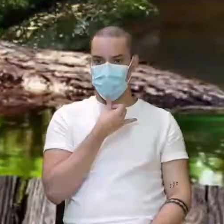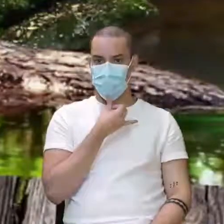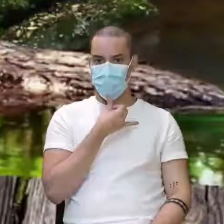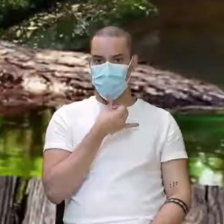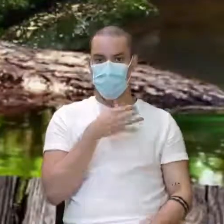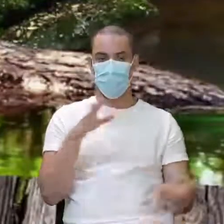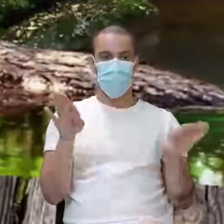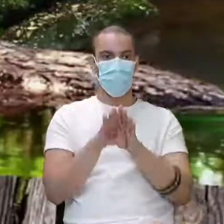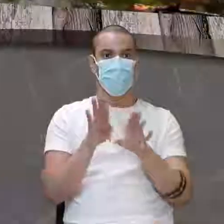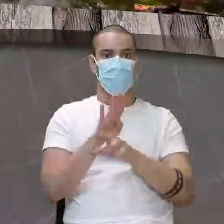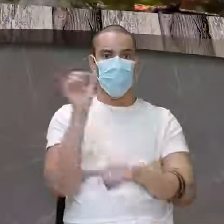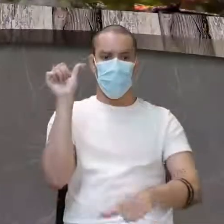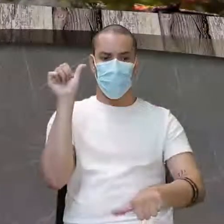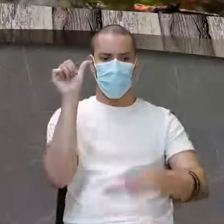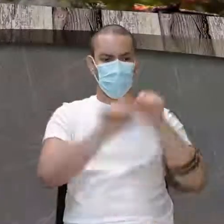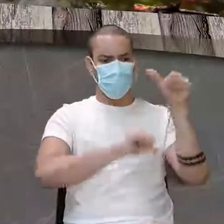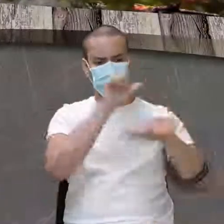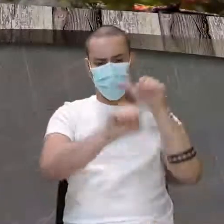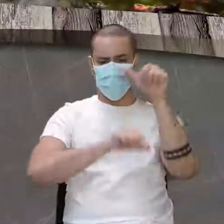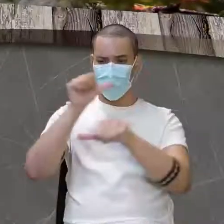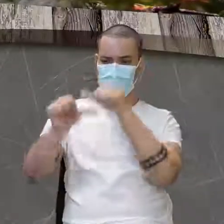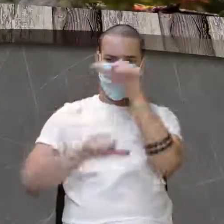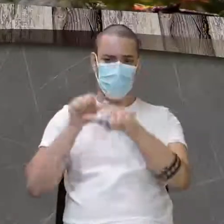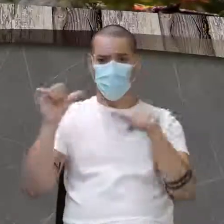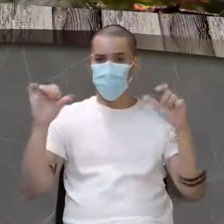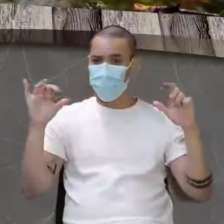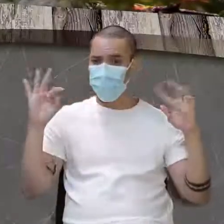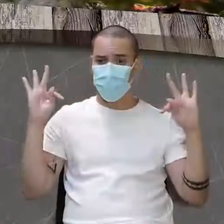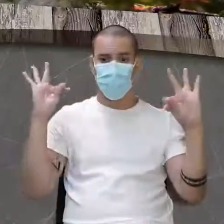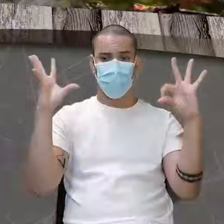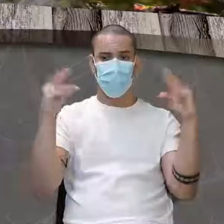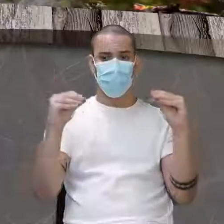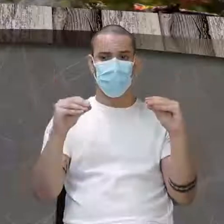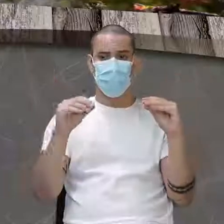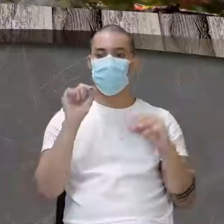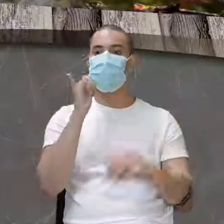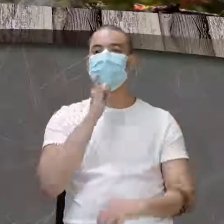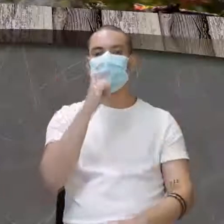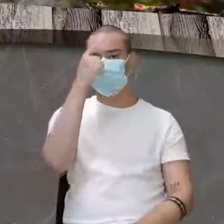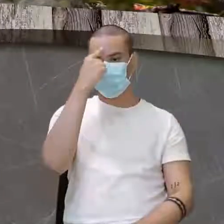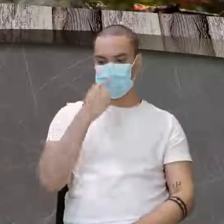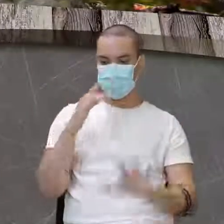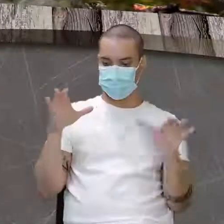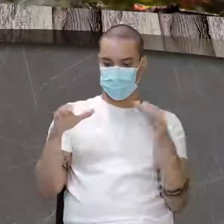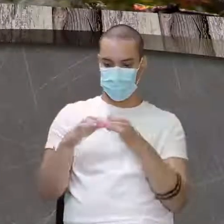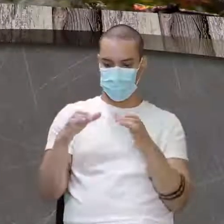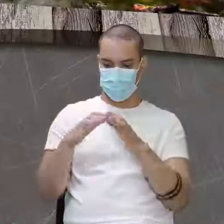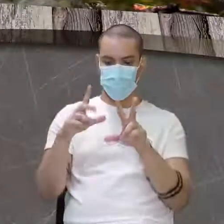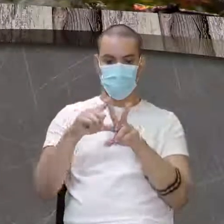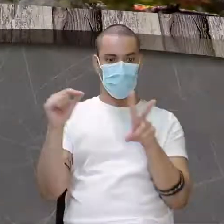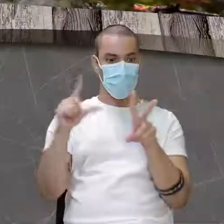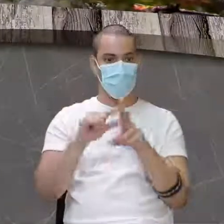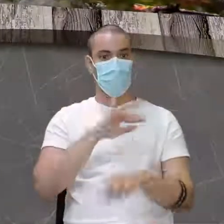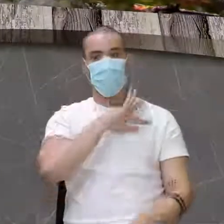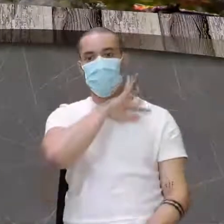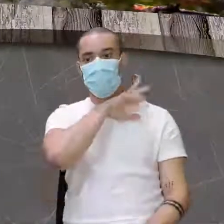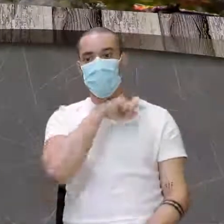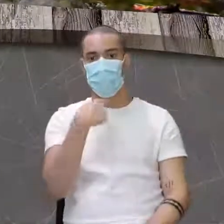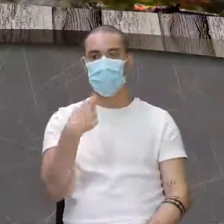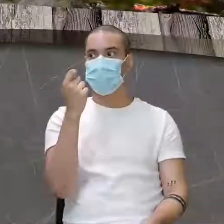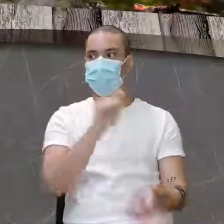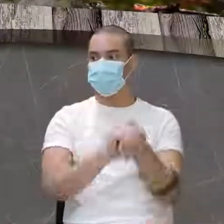que estão mudando tudo. As nossas espécies vegetais e animais, elas precisam estar